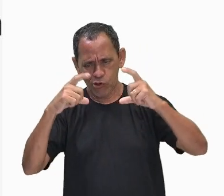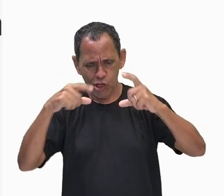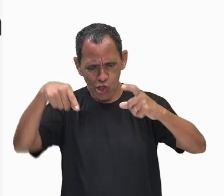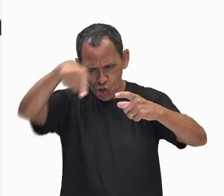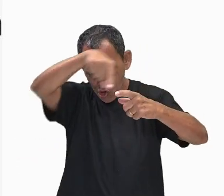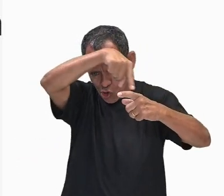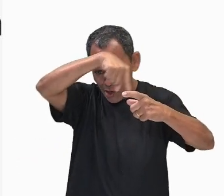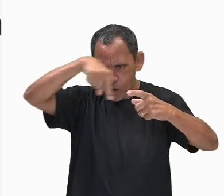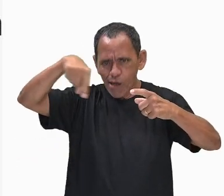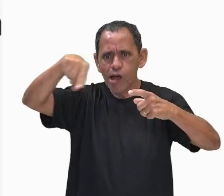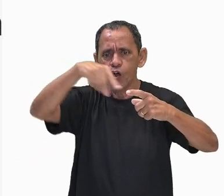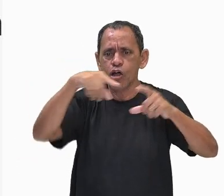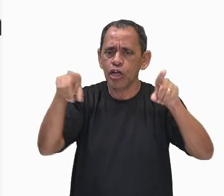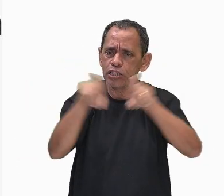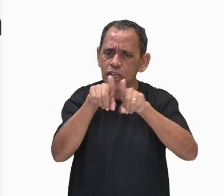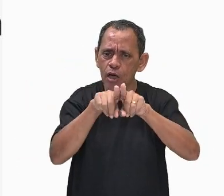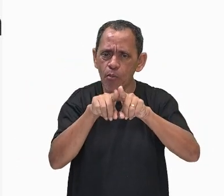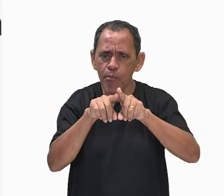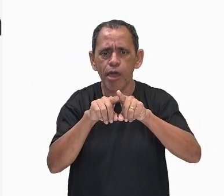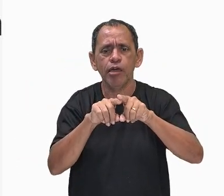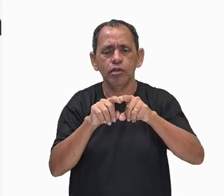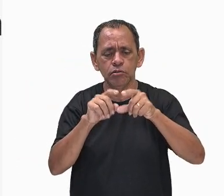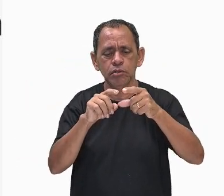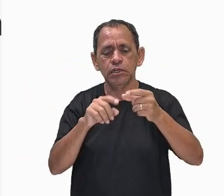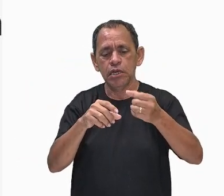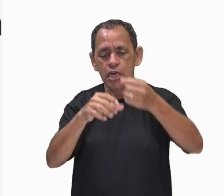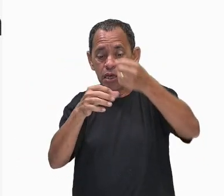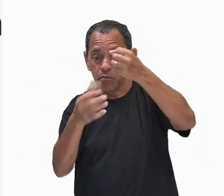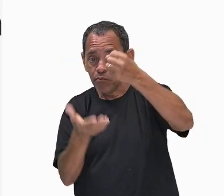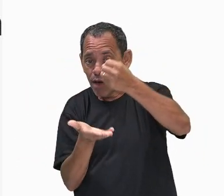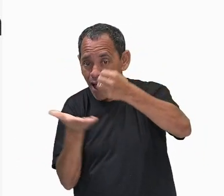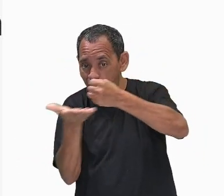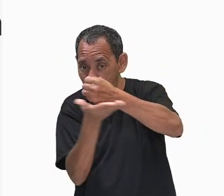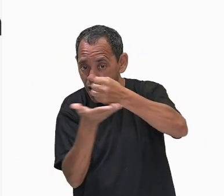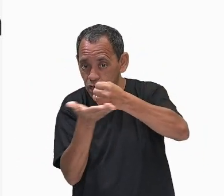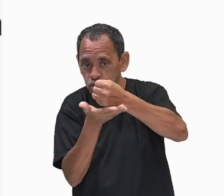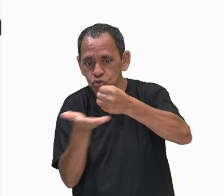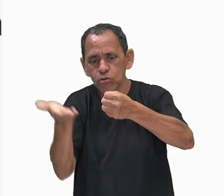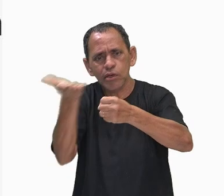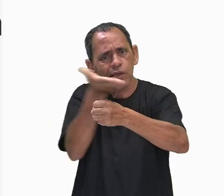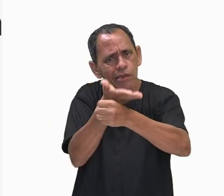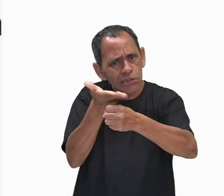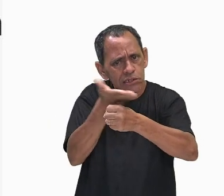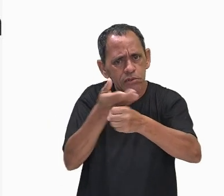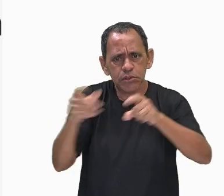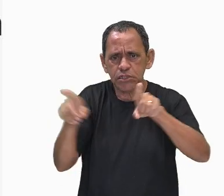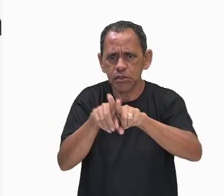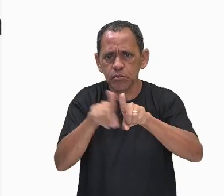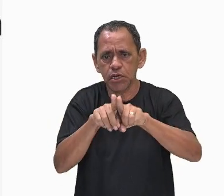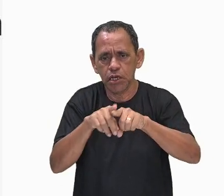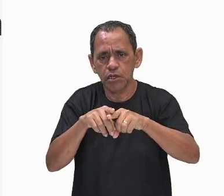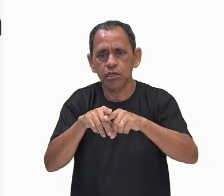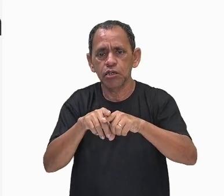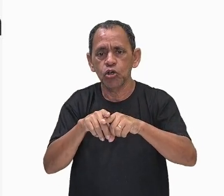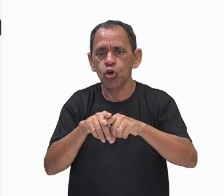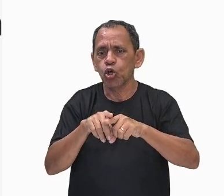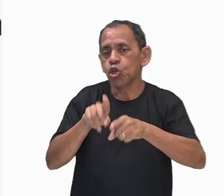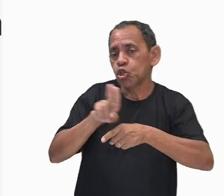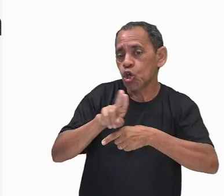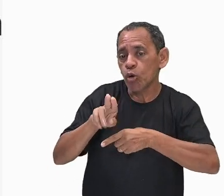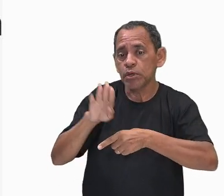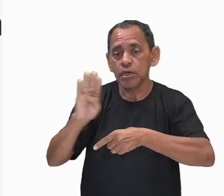outro plano, tá? Um plano paralelo a este plano que nós temos aí na parte de baixo. Então,